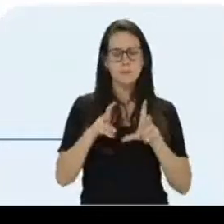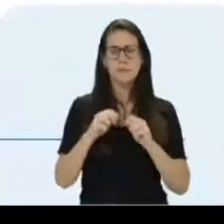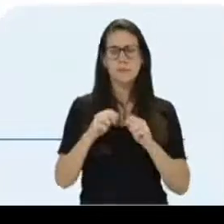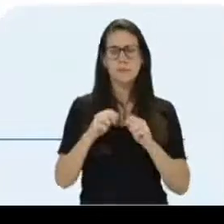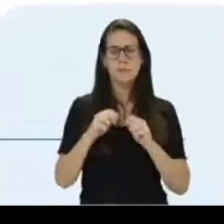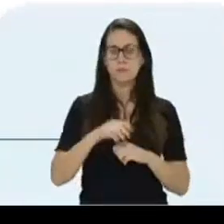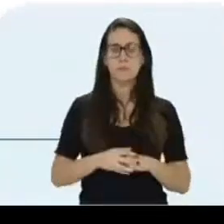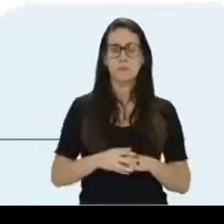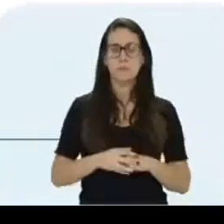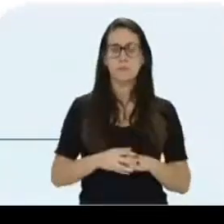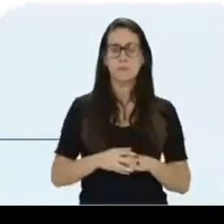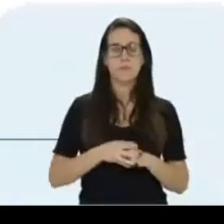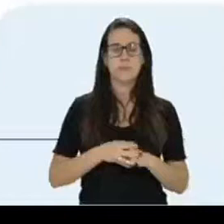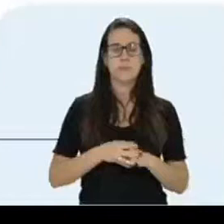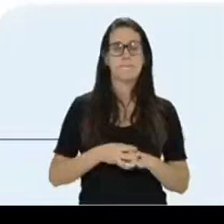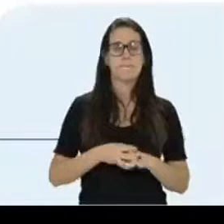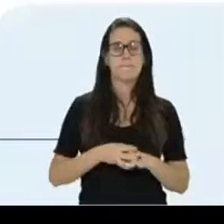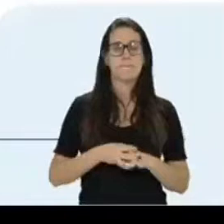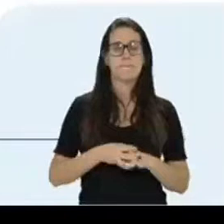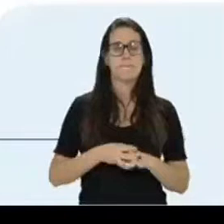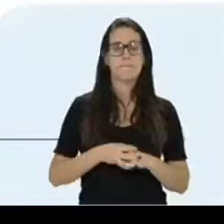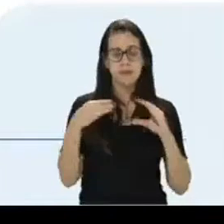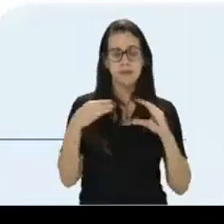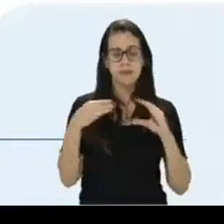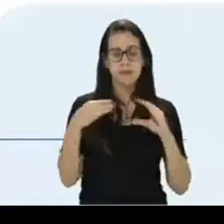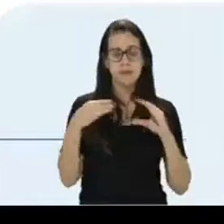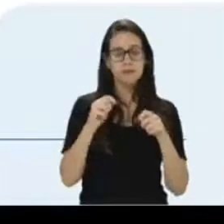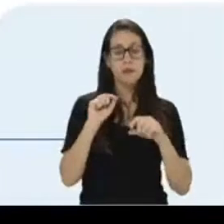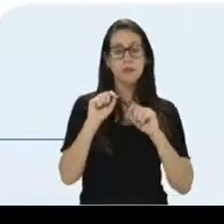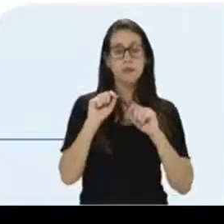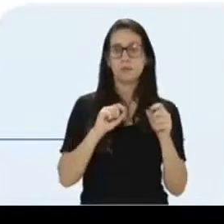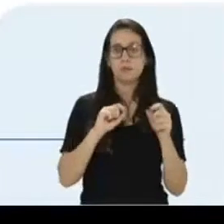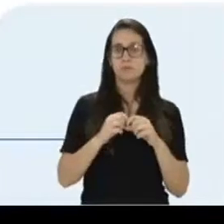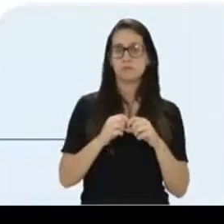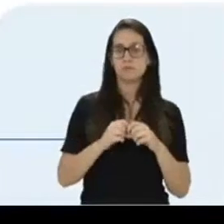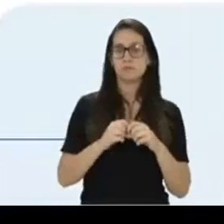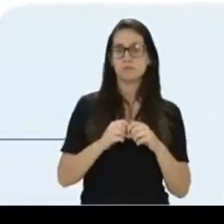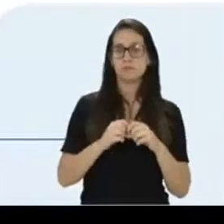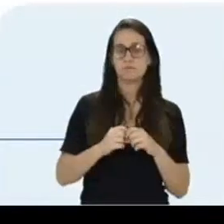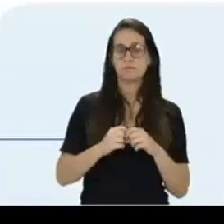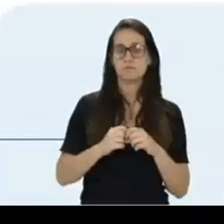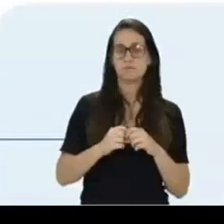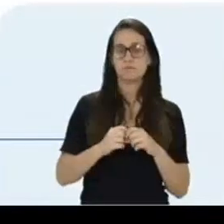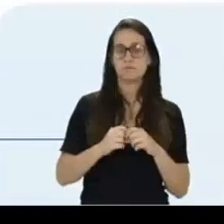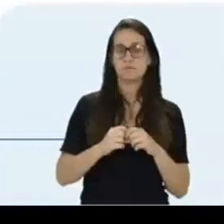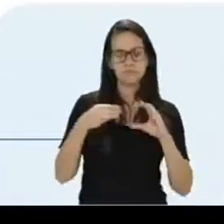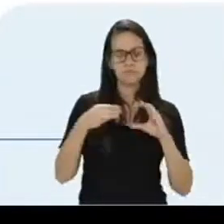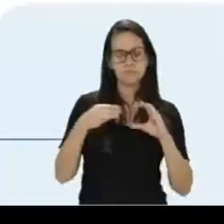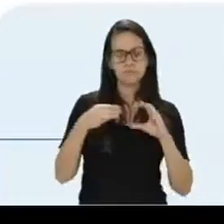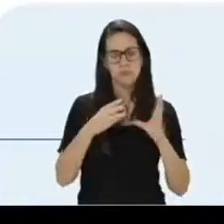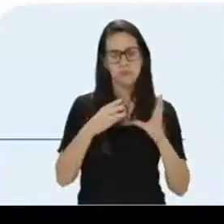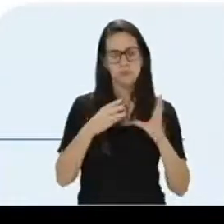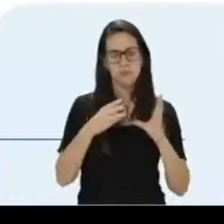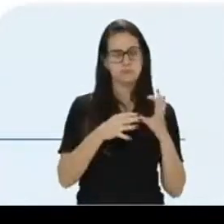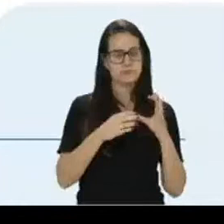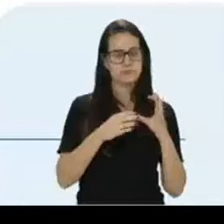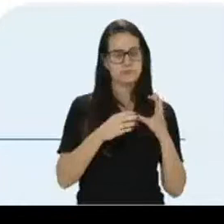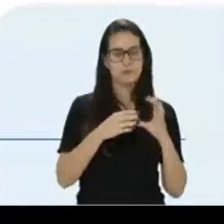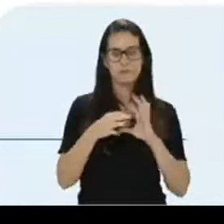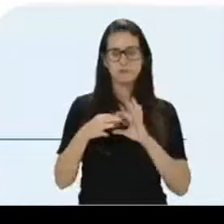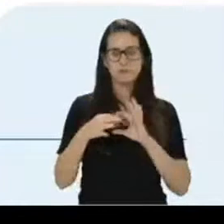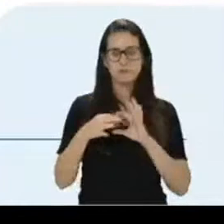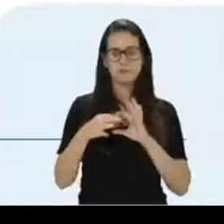reconhecimento celular. E isso permite e facilita a sinalização e a comunicação celular entre as células. Então, por